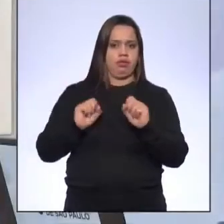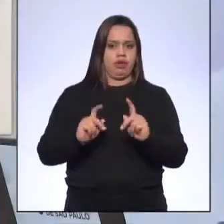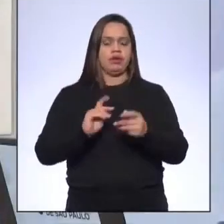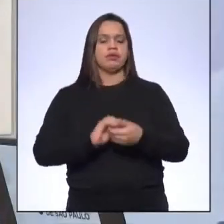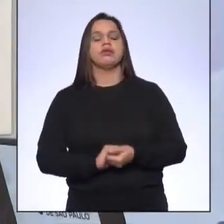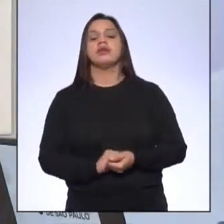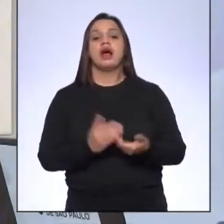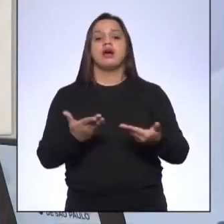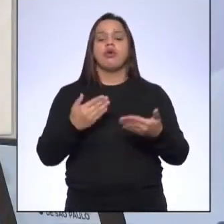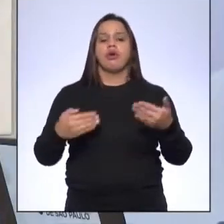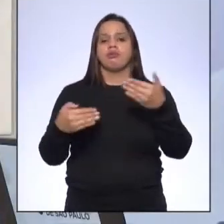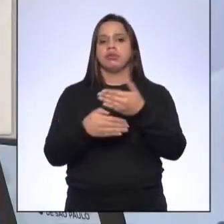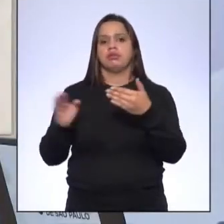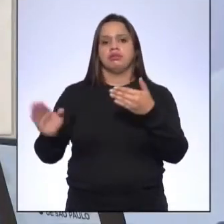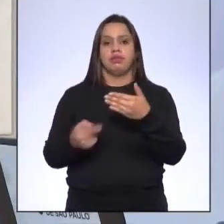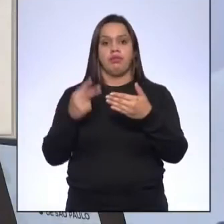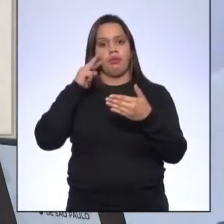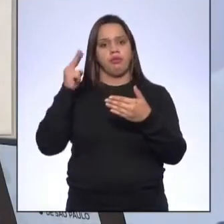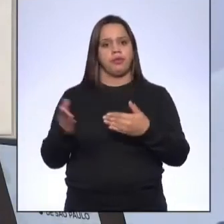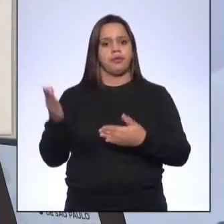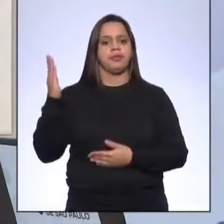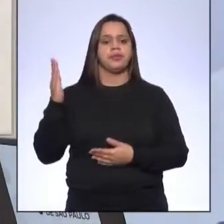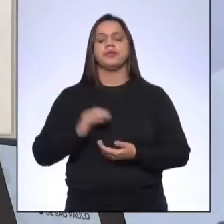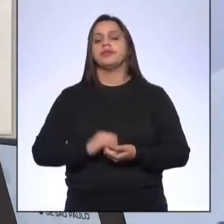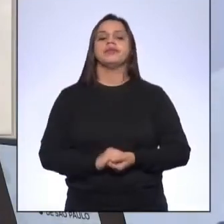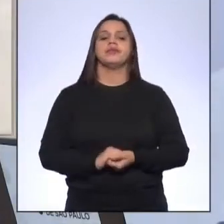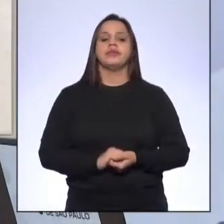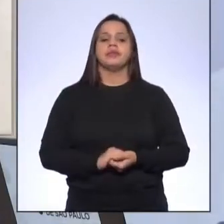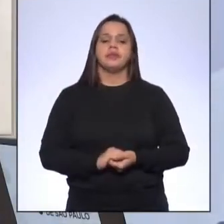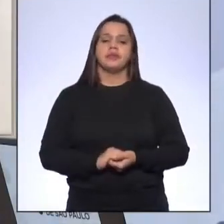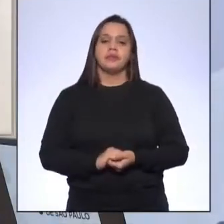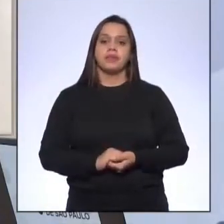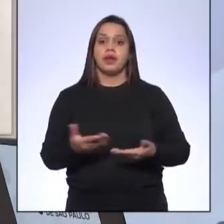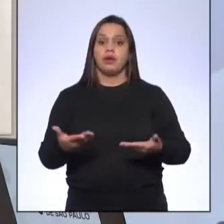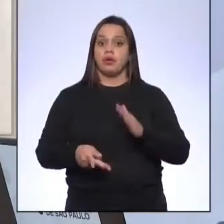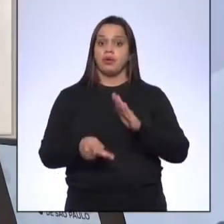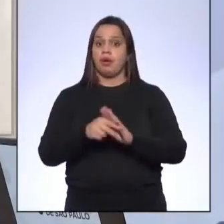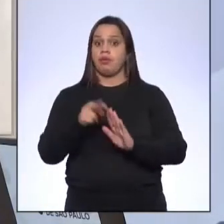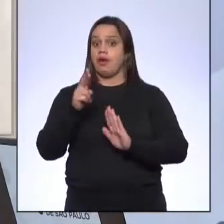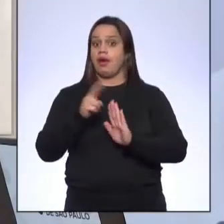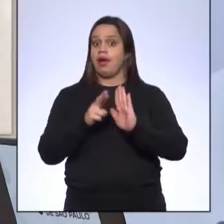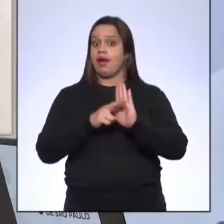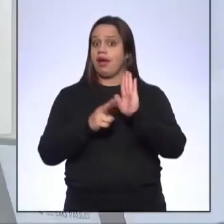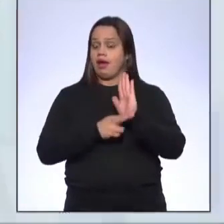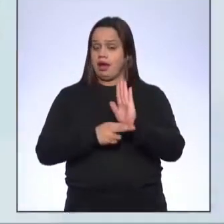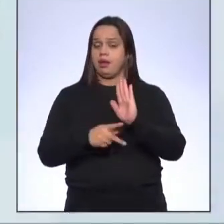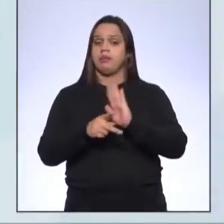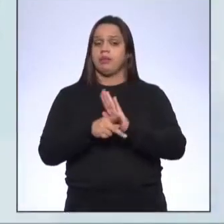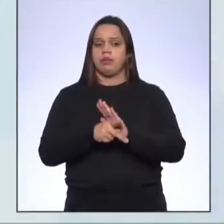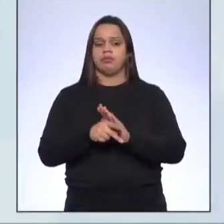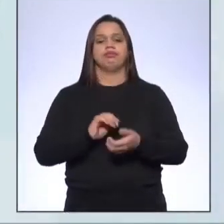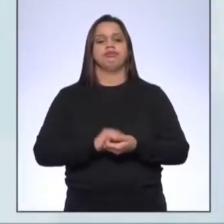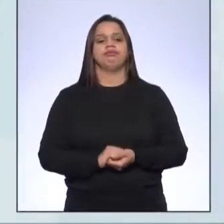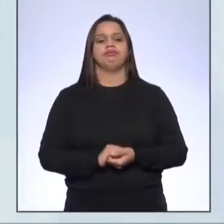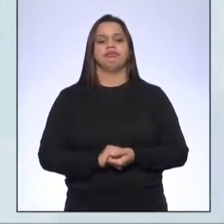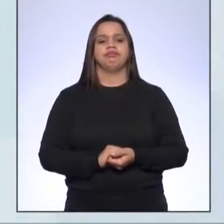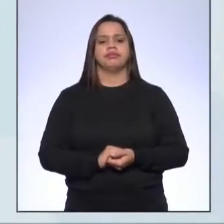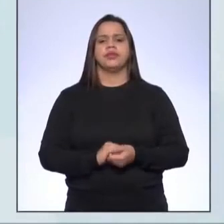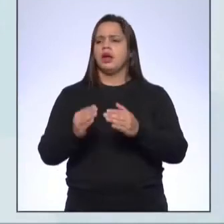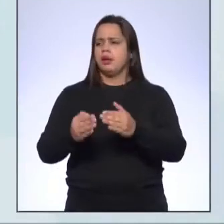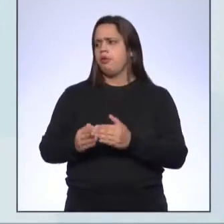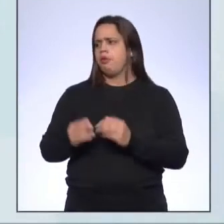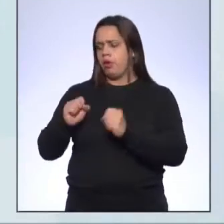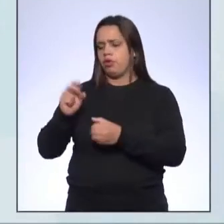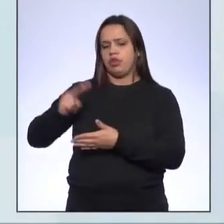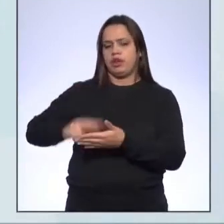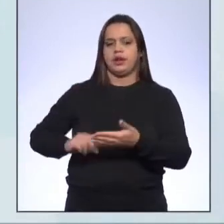para o próximo slide. Nós vamos falar das regras do simple past. Professor, o senhor poderia ler para